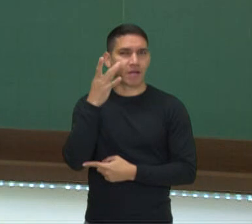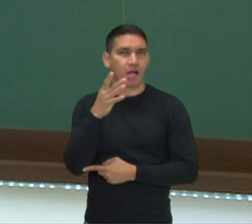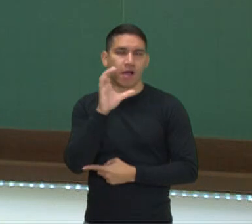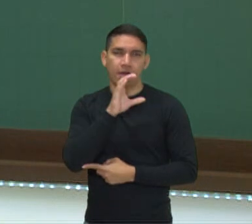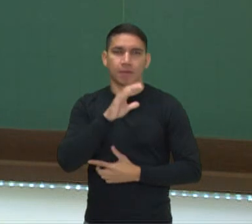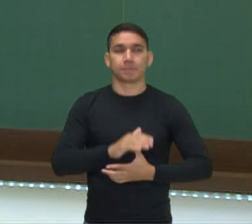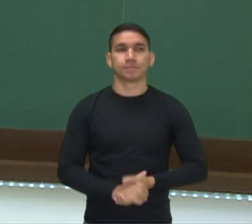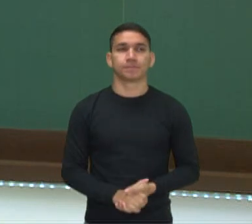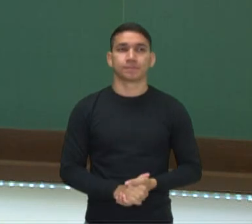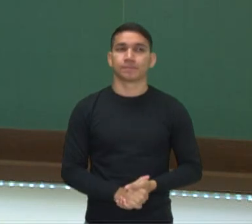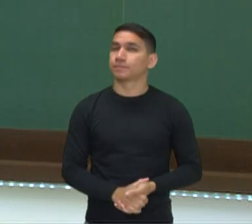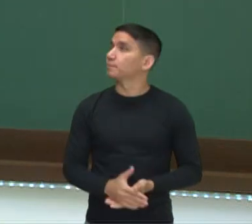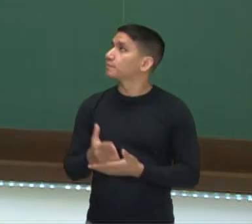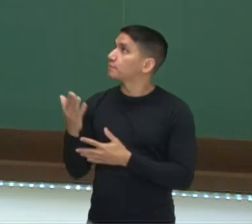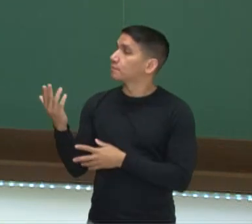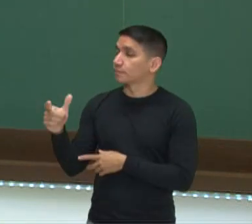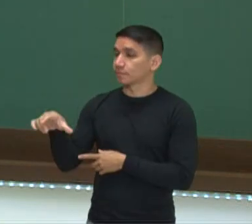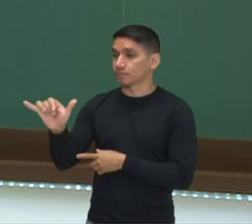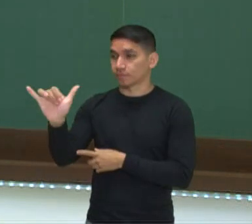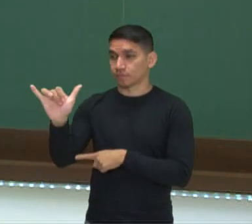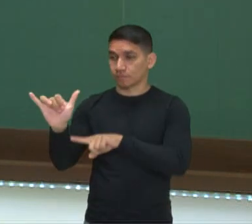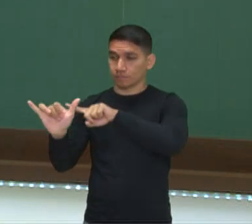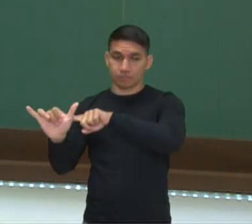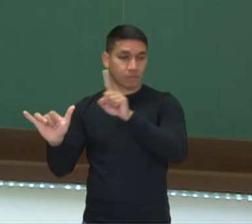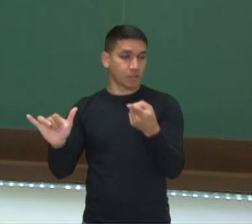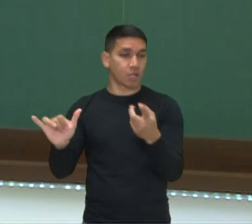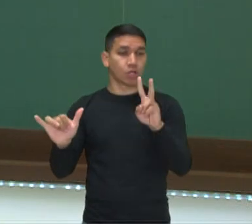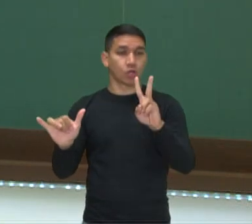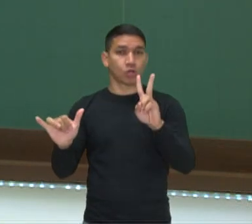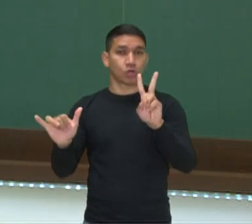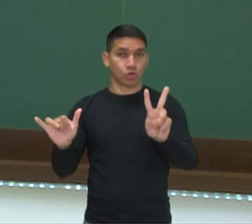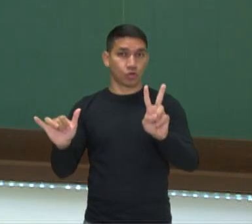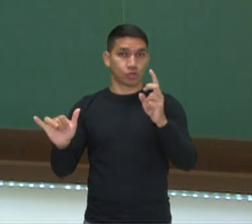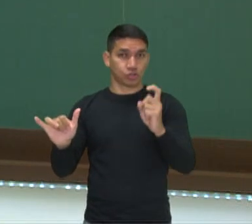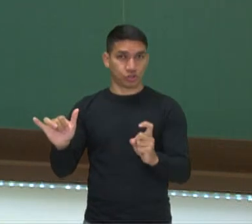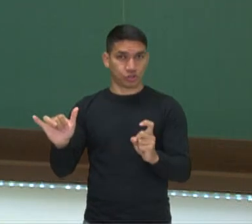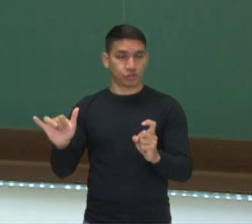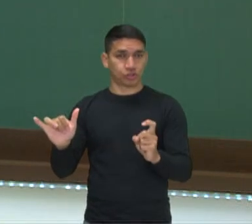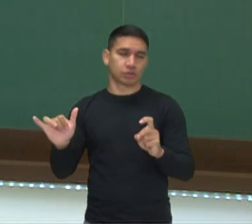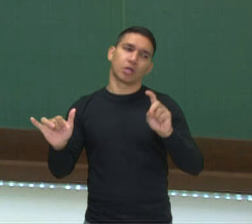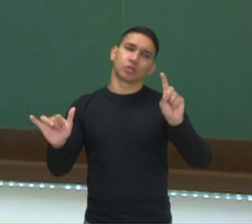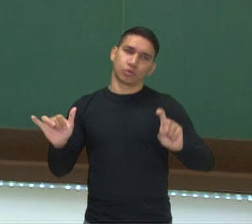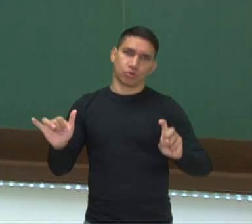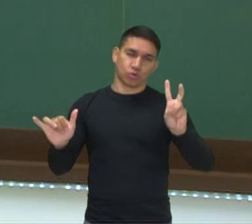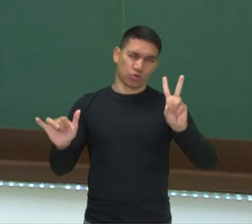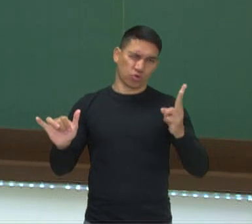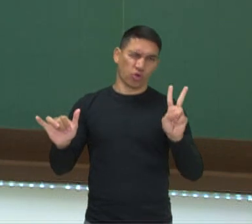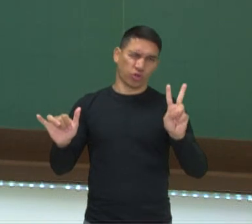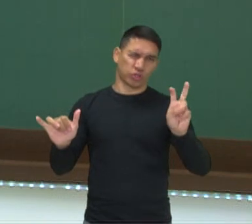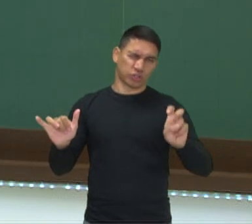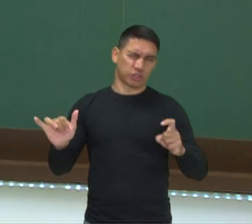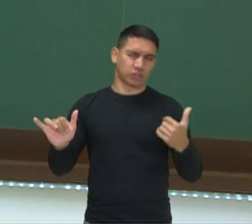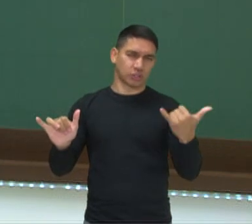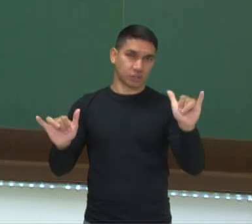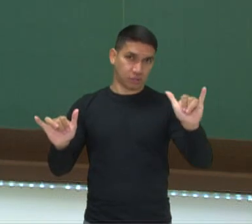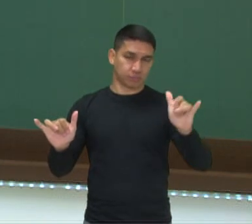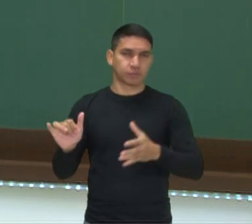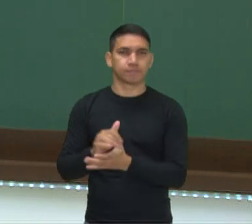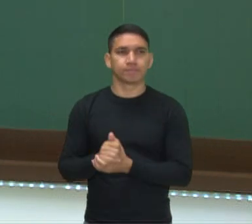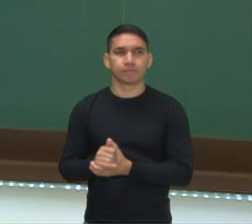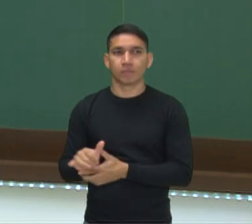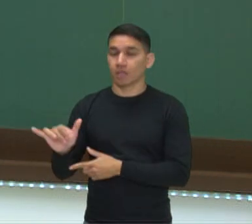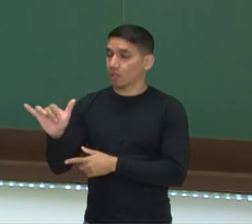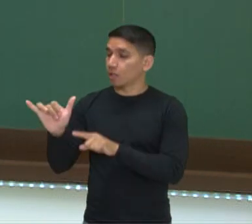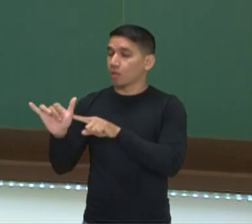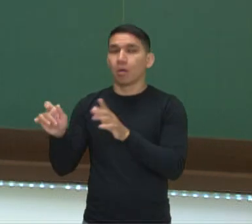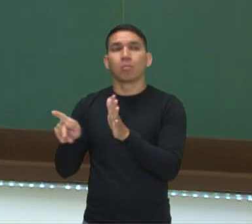rapidinho. Y vezes 2x, 2xy. O 1 da frente do y vezes o 2